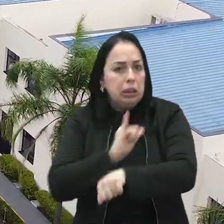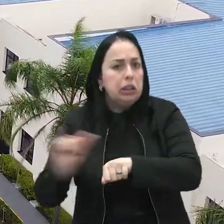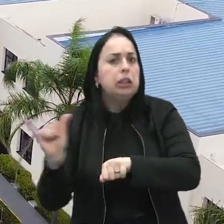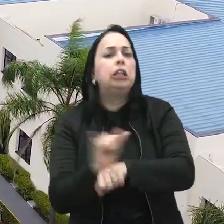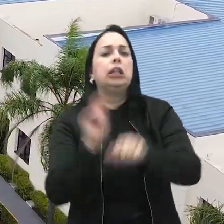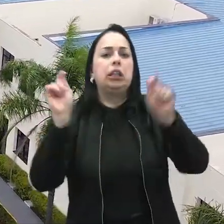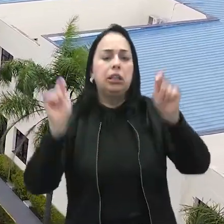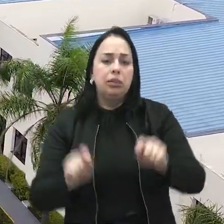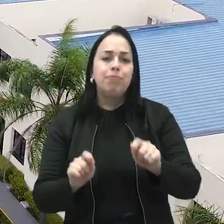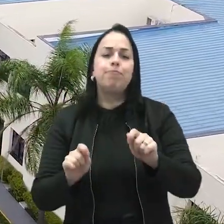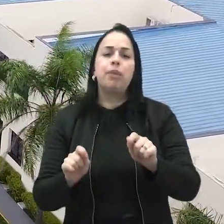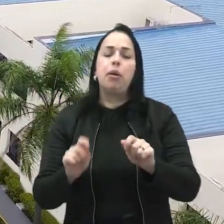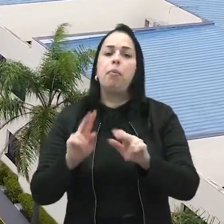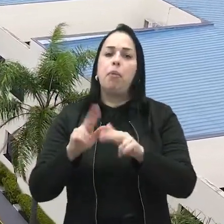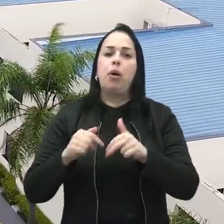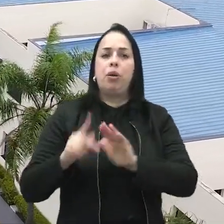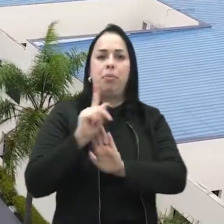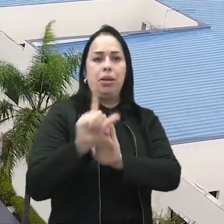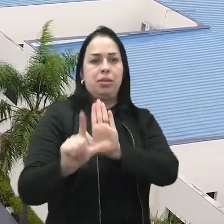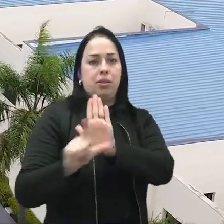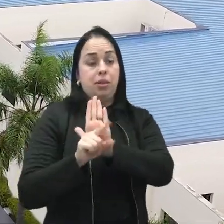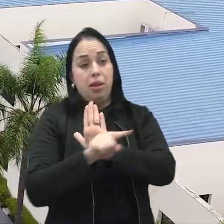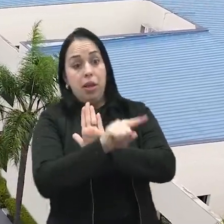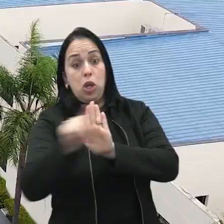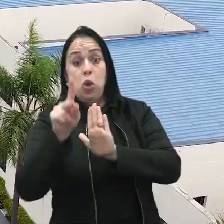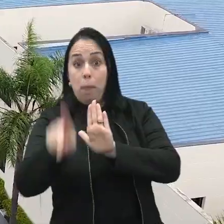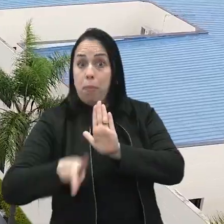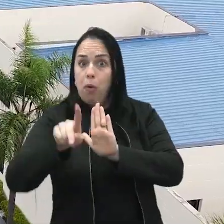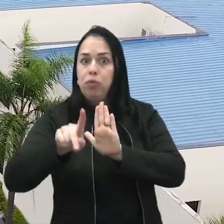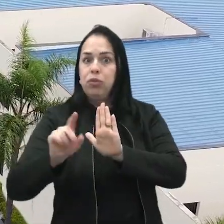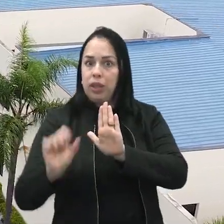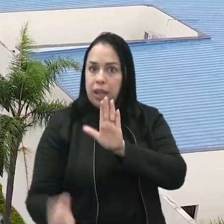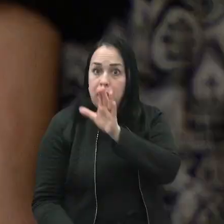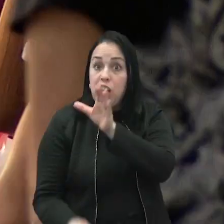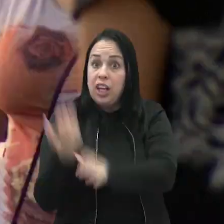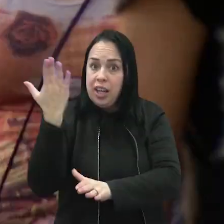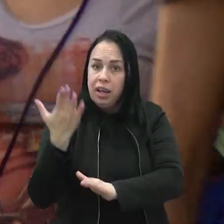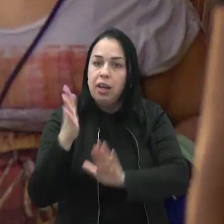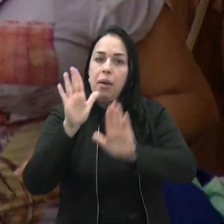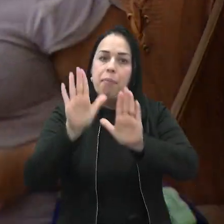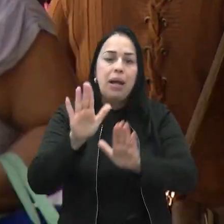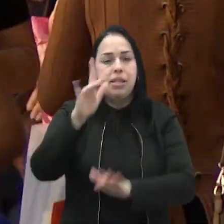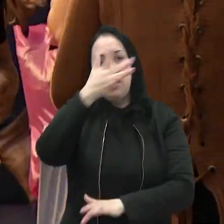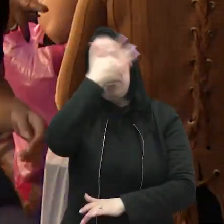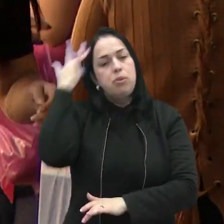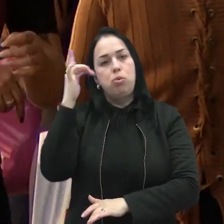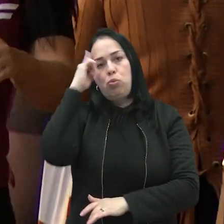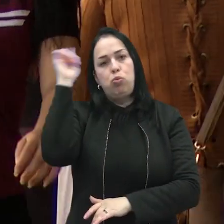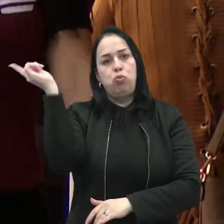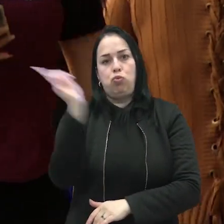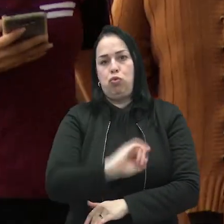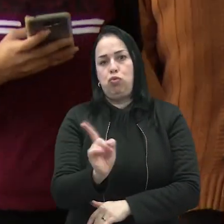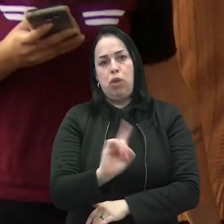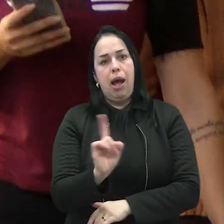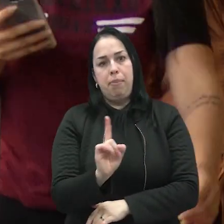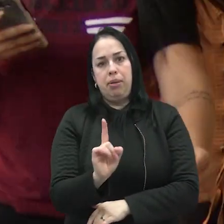são possíveis através de projetos de lei de iniciativa popular. O problema é que poucas pessoas têm